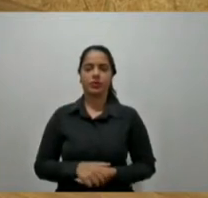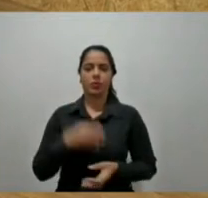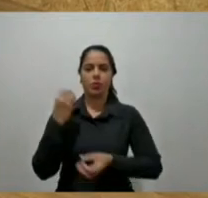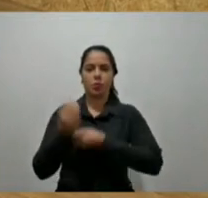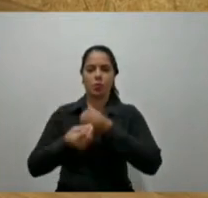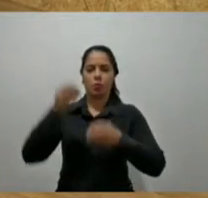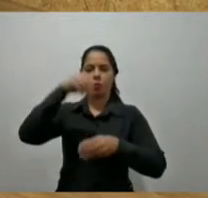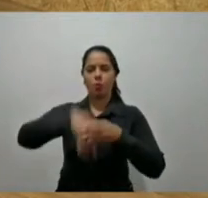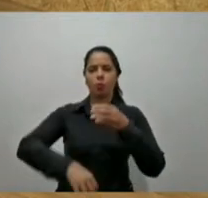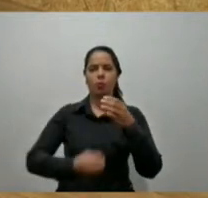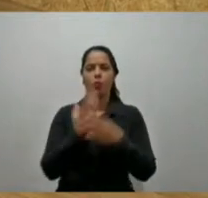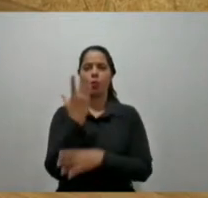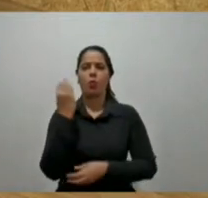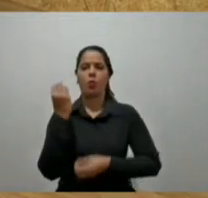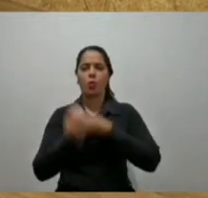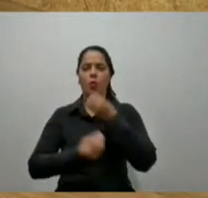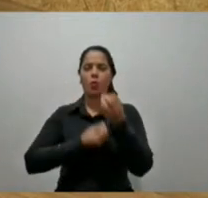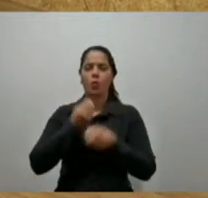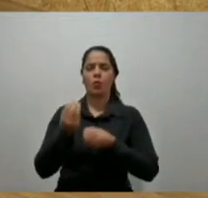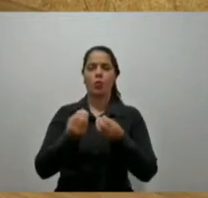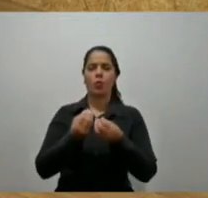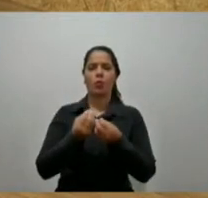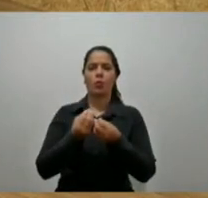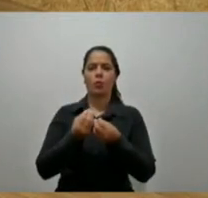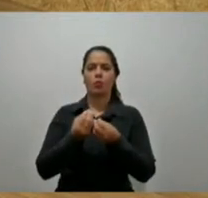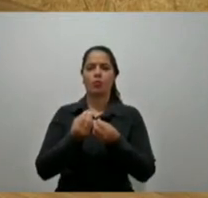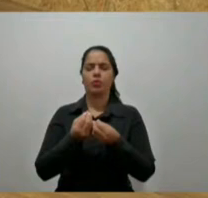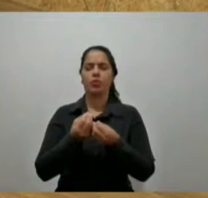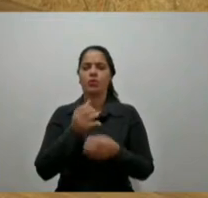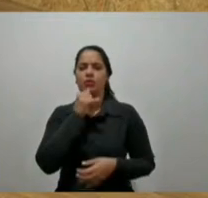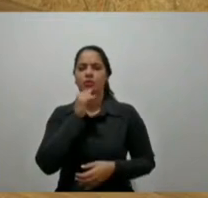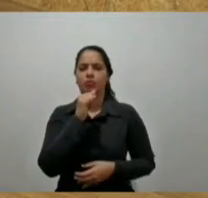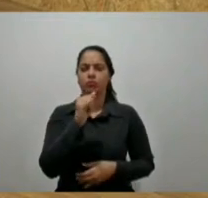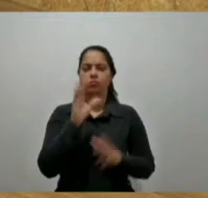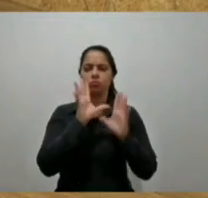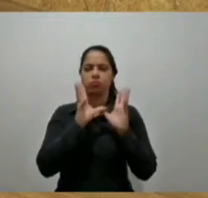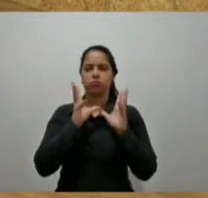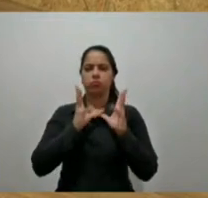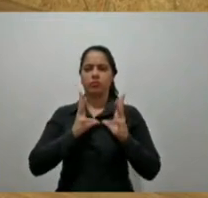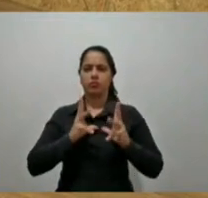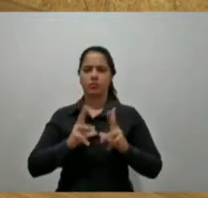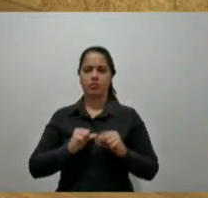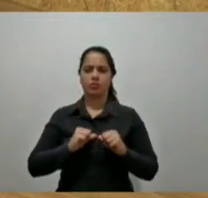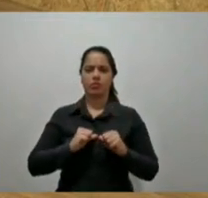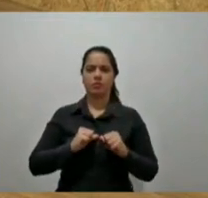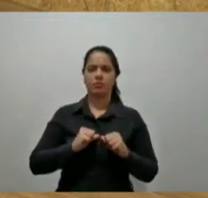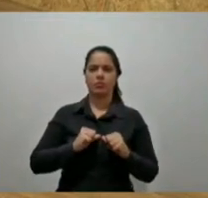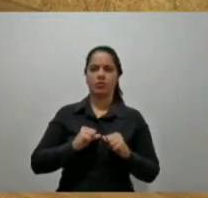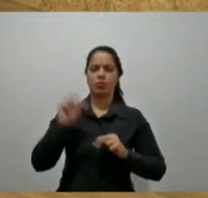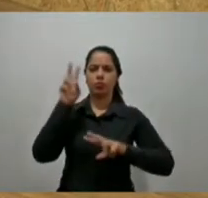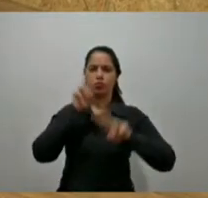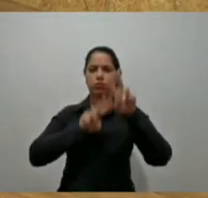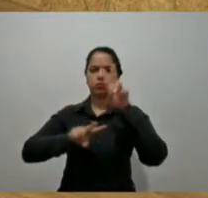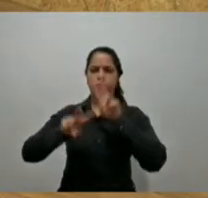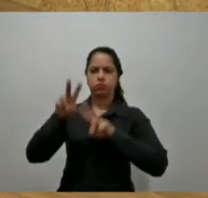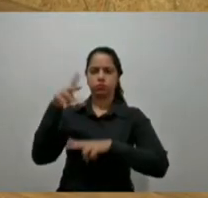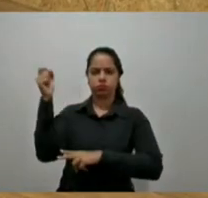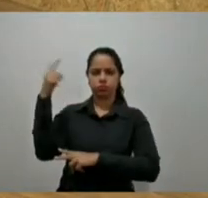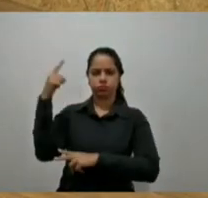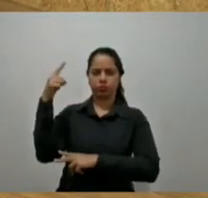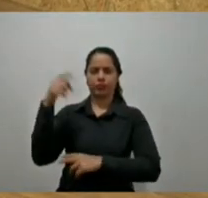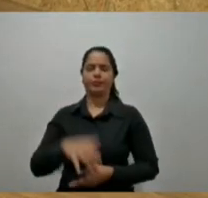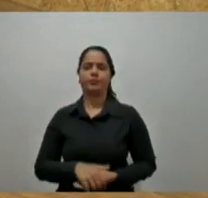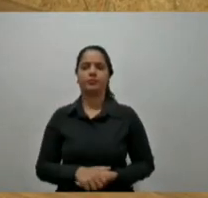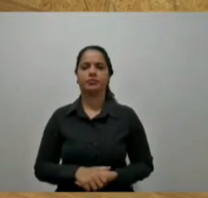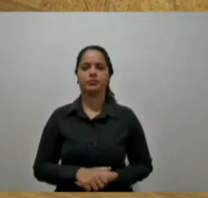limpas, como as agrivoltaicas ou eólicas? Então, sobre energias limpas e sobre associativismo, qual a sua